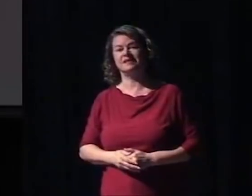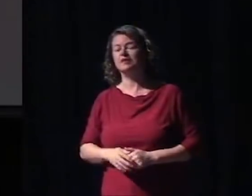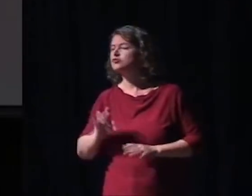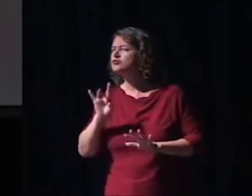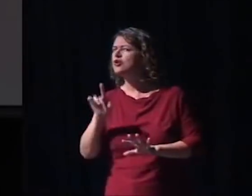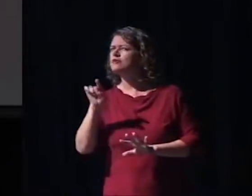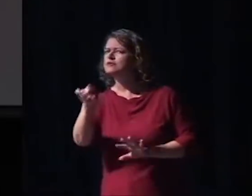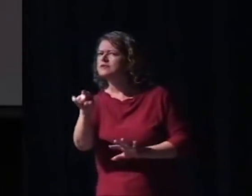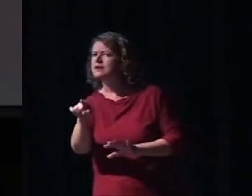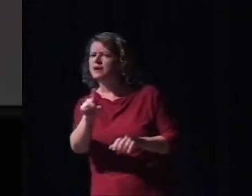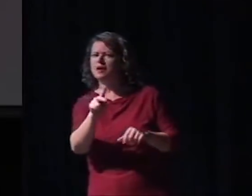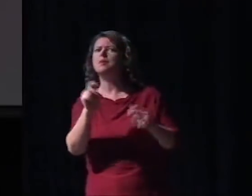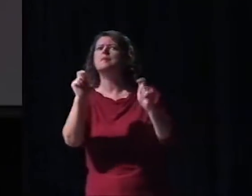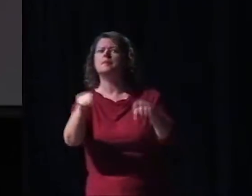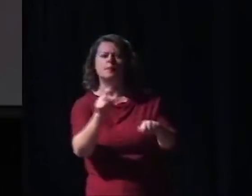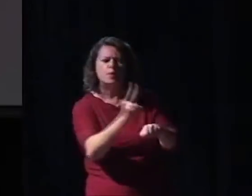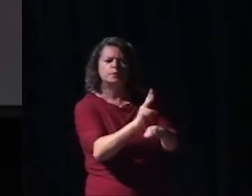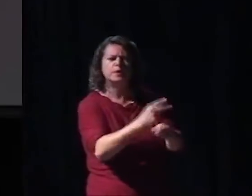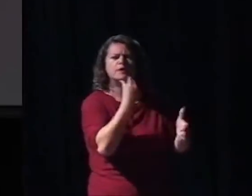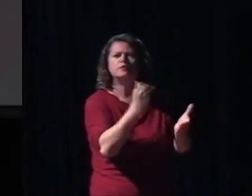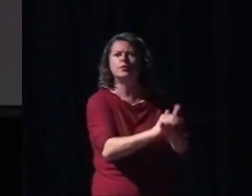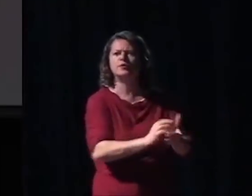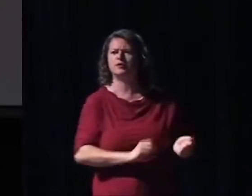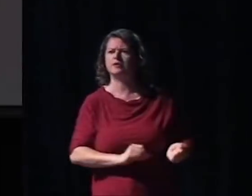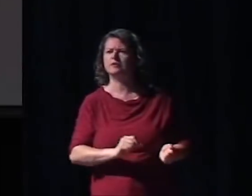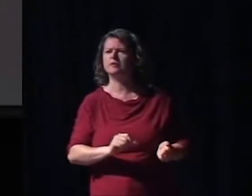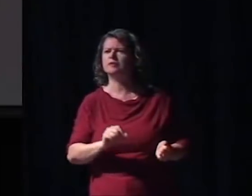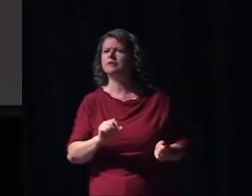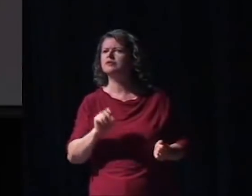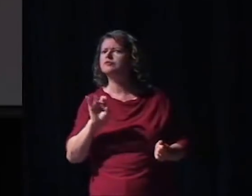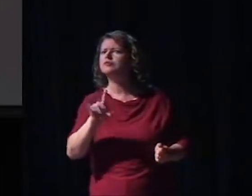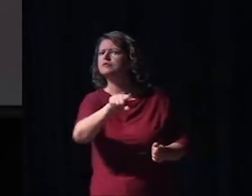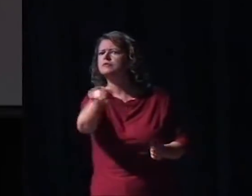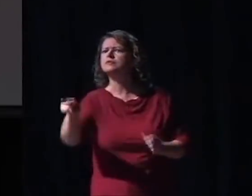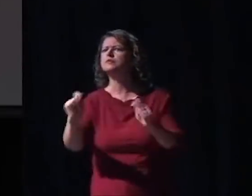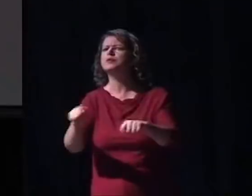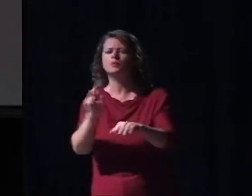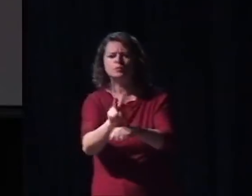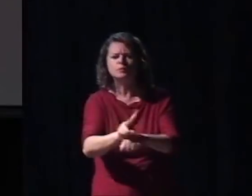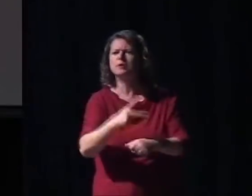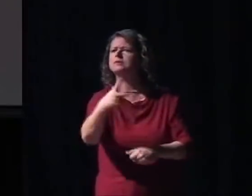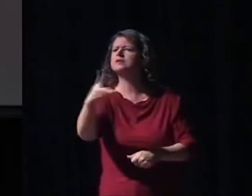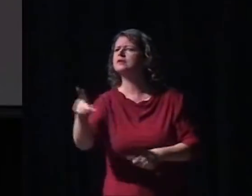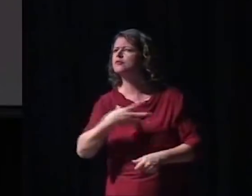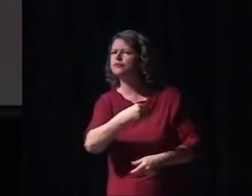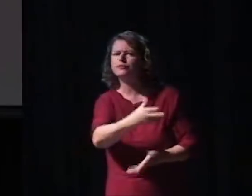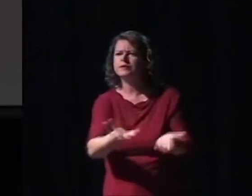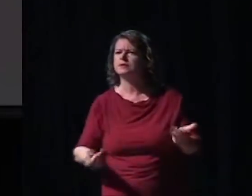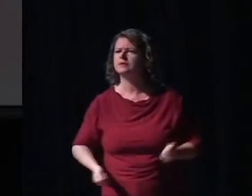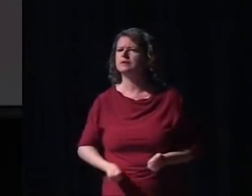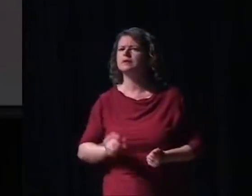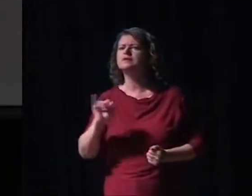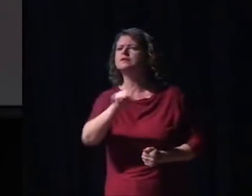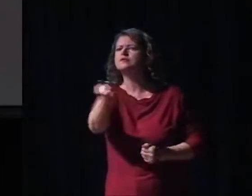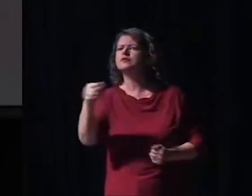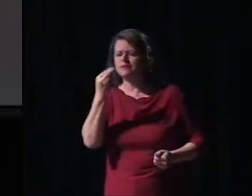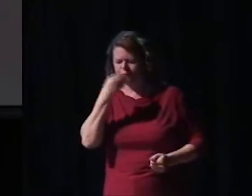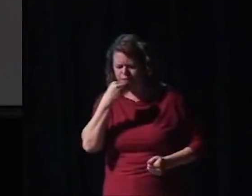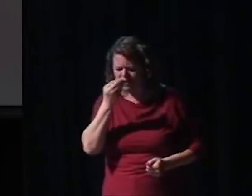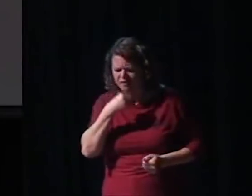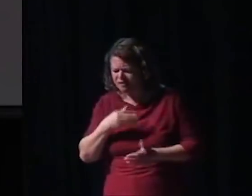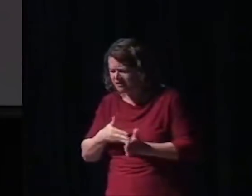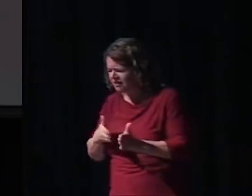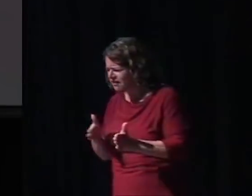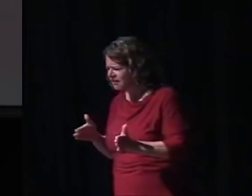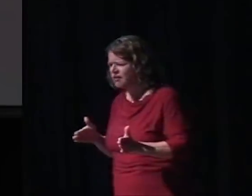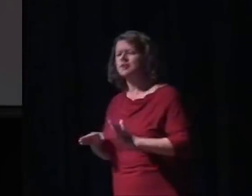você vai cuidar dos teus filhos, só você vai cuidar daquilo que Deus chamou para você. E você, por acaso, se desviou, enfraqueceu do propósito,